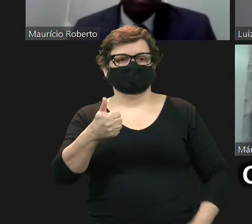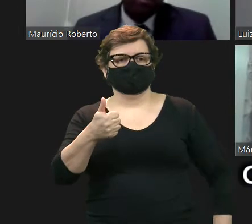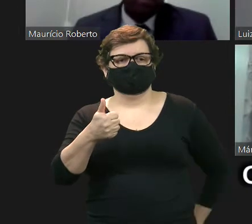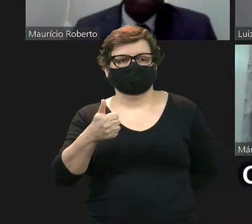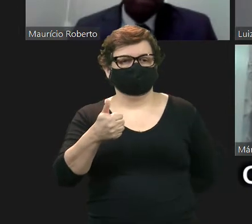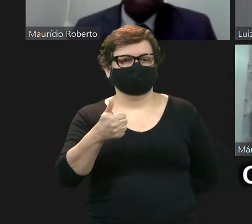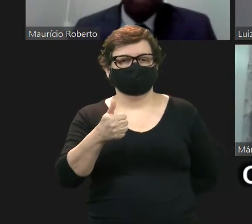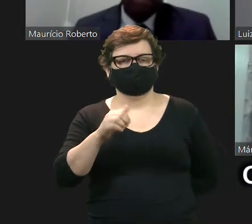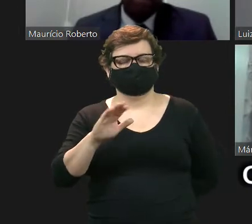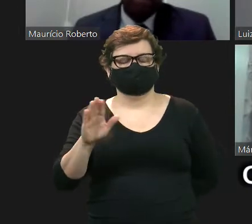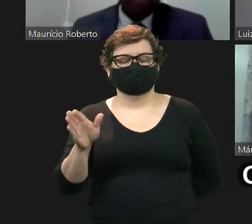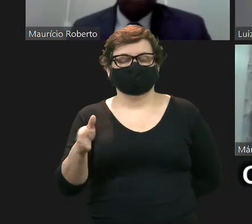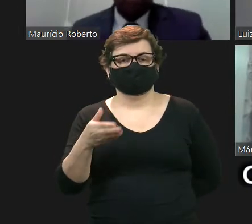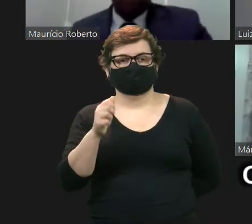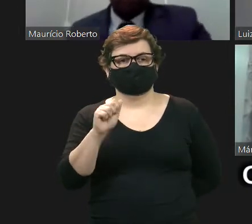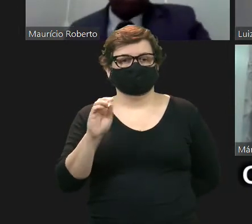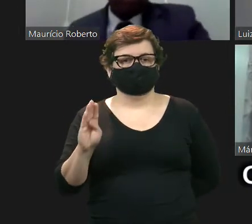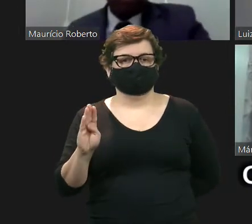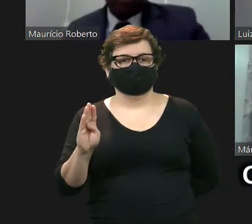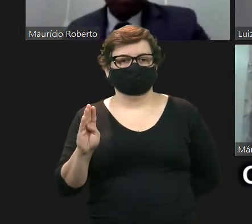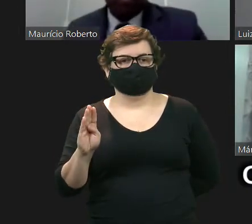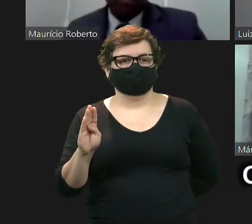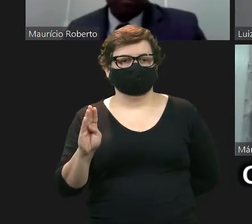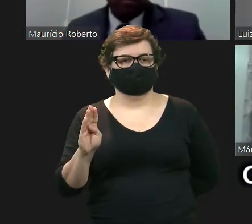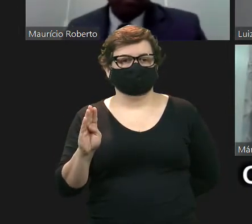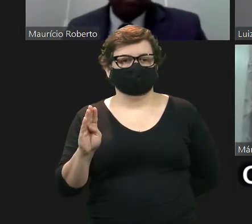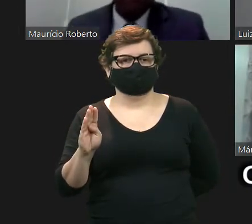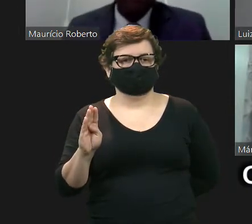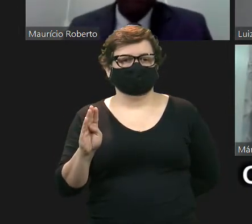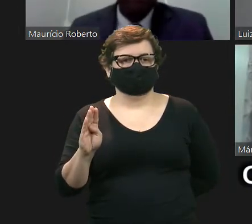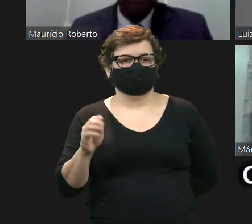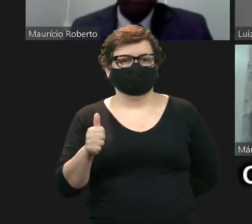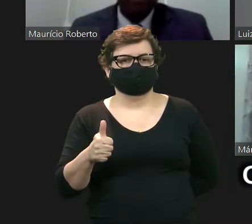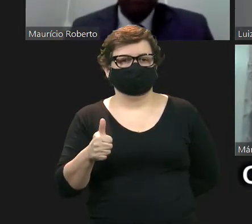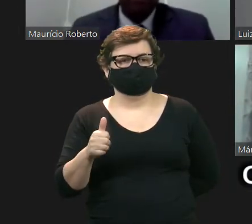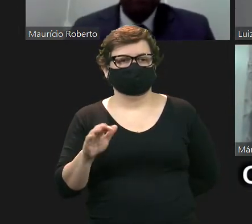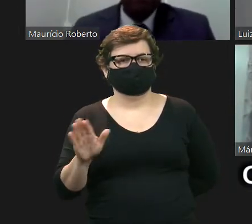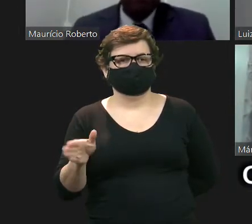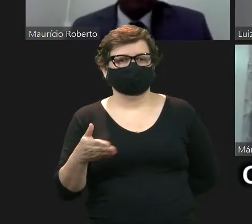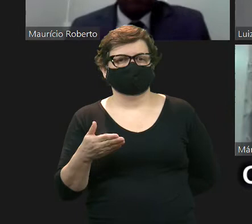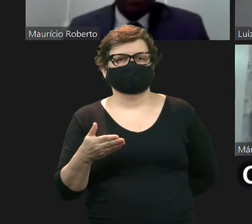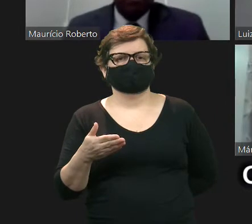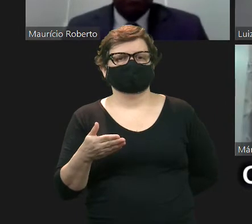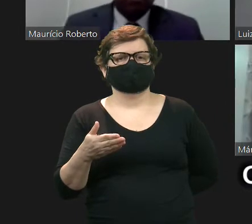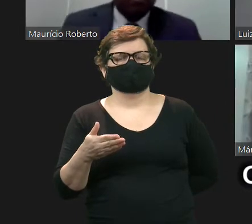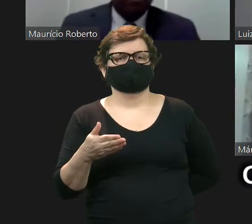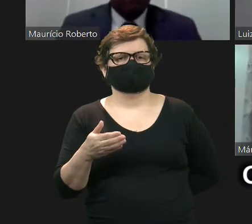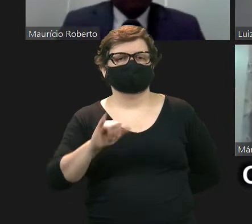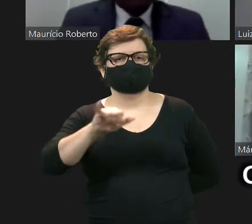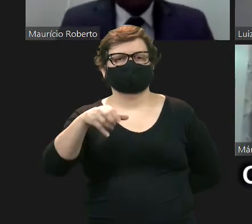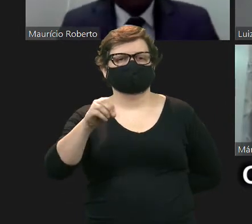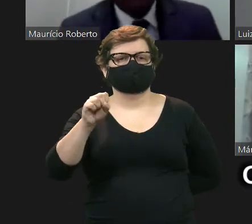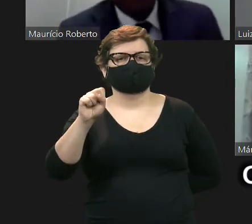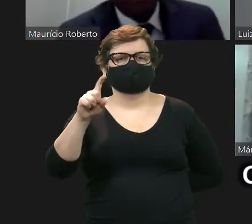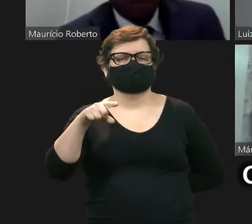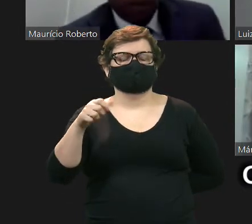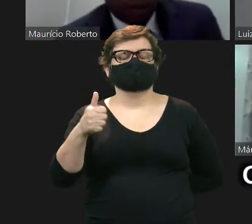Vereador Albuquerque. Sim. Vereador José Luiz Queiroz.